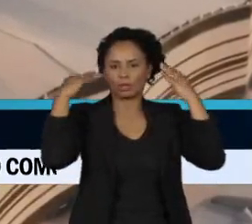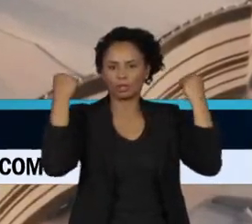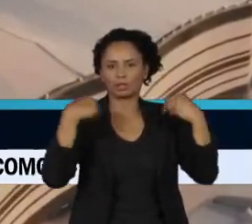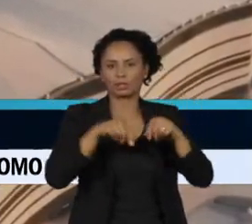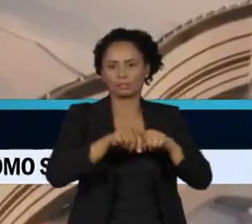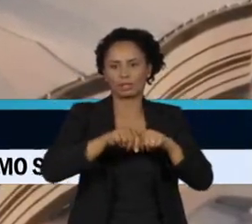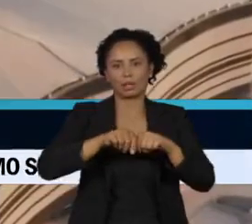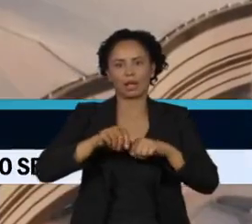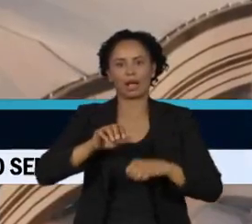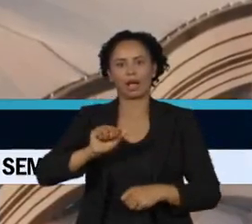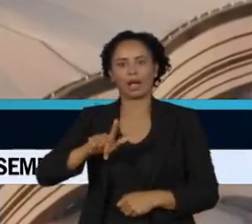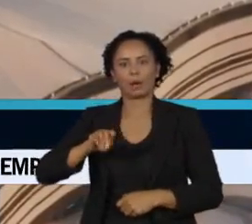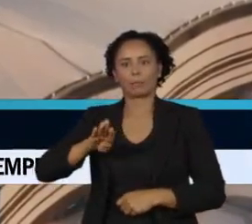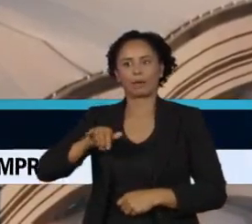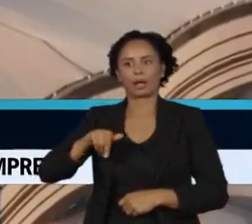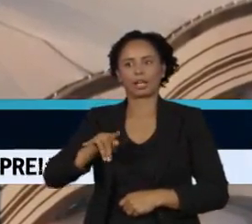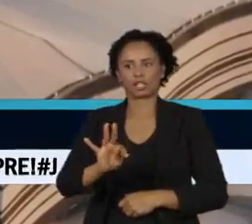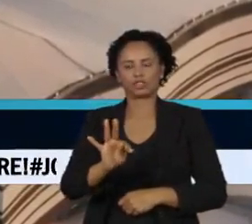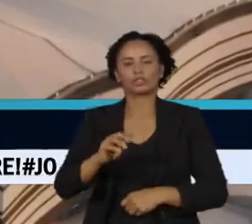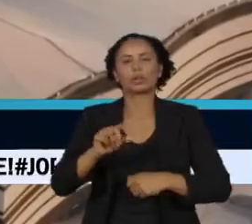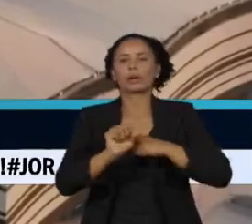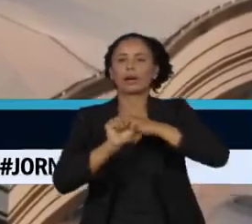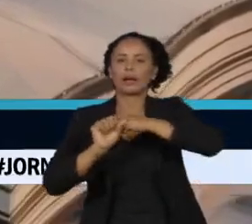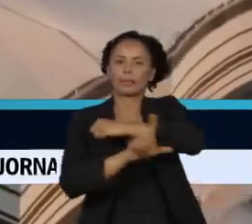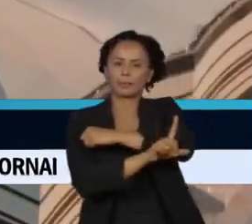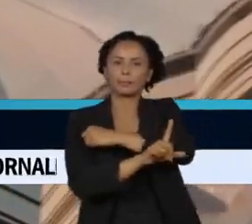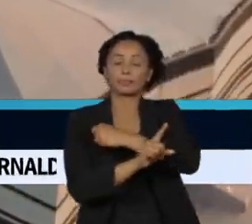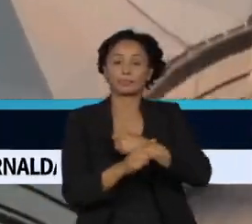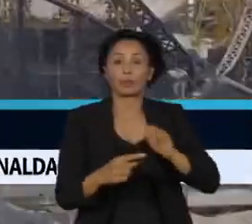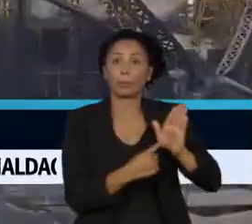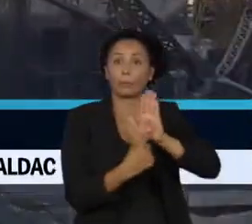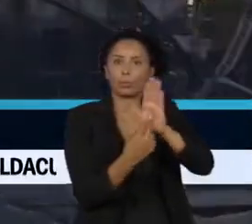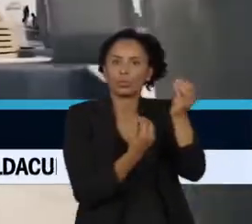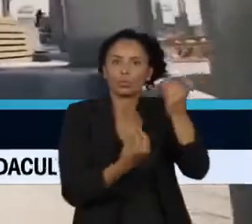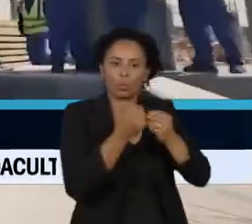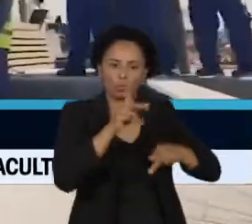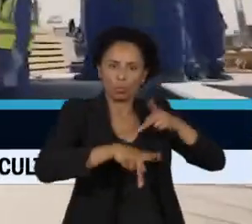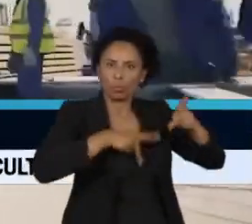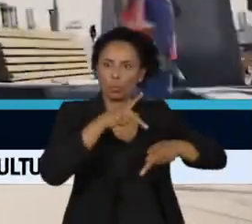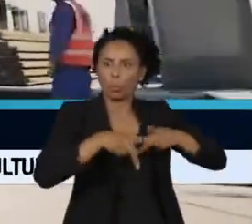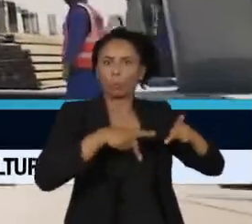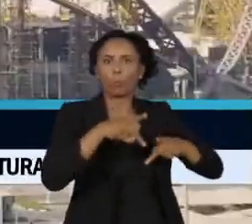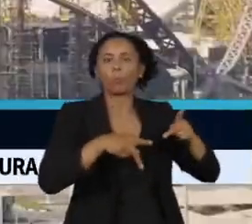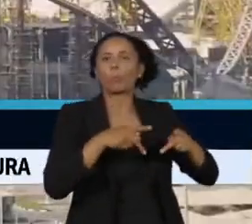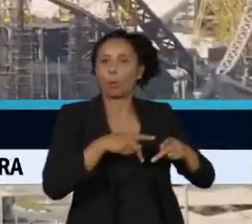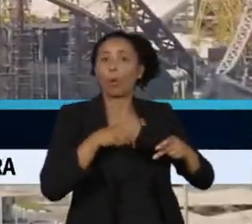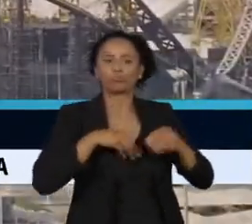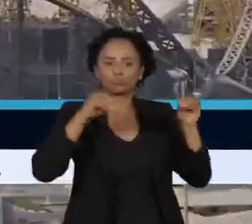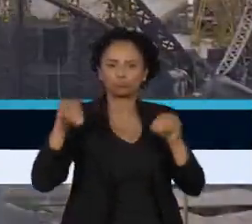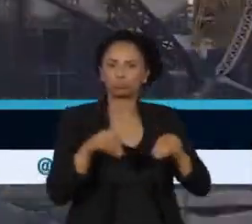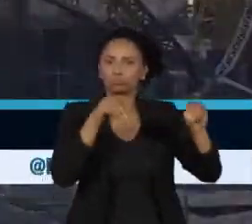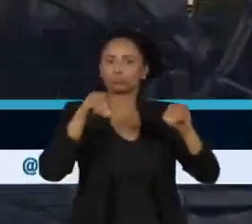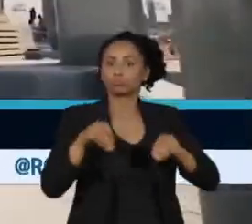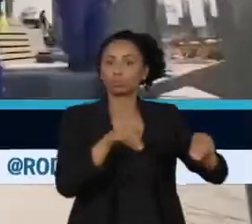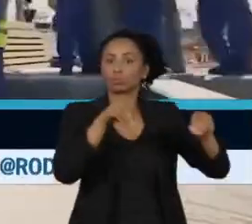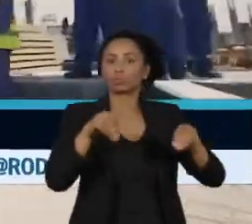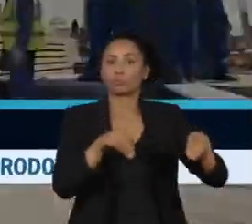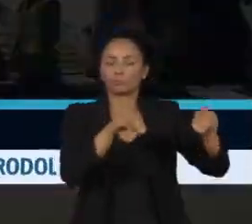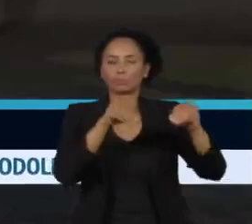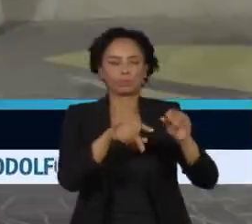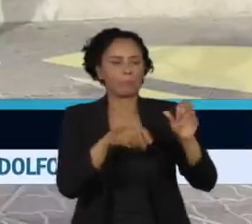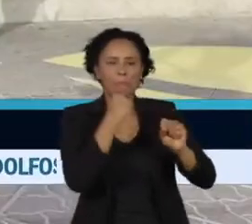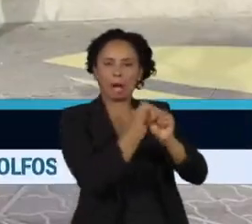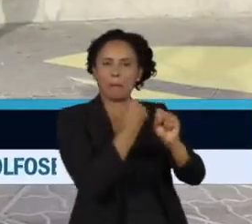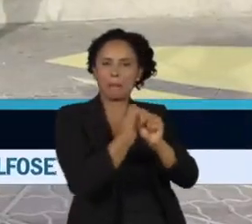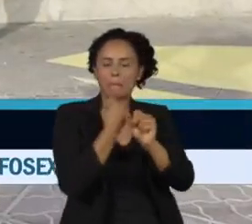estádio Al Bayt, que tem o design inspirado nas tendas de povos nômades. Ele é um dos que foram construídos exclusivamente para o